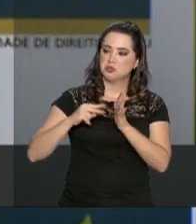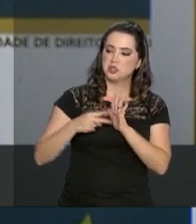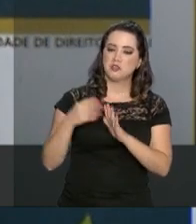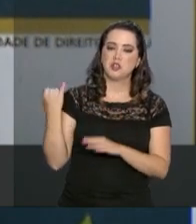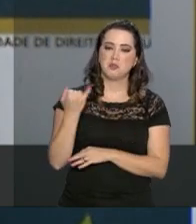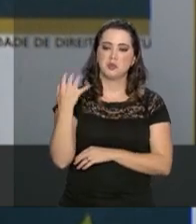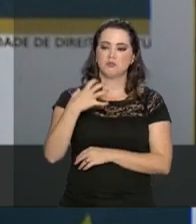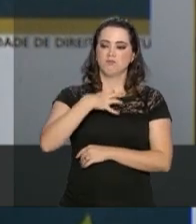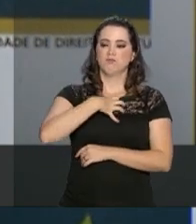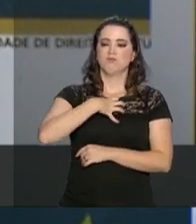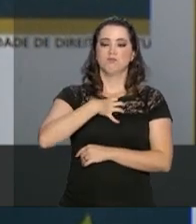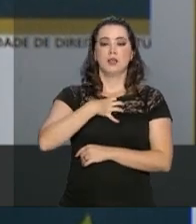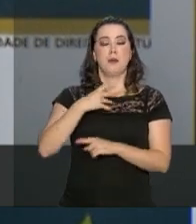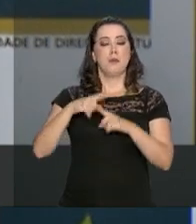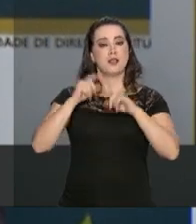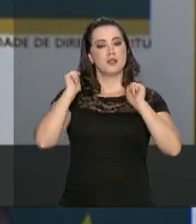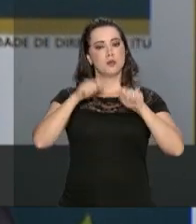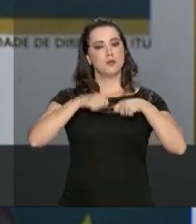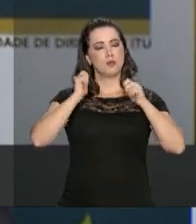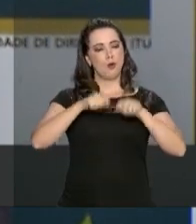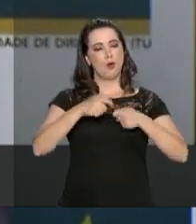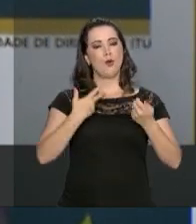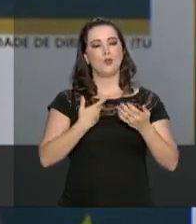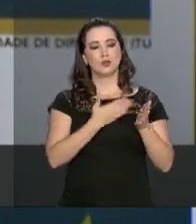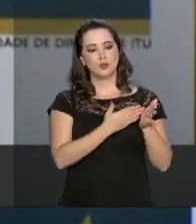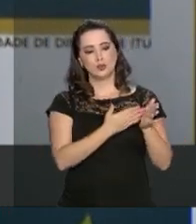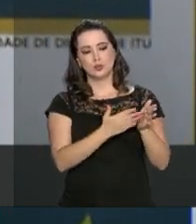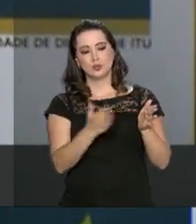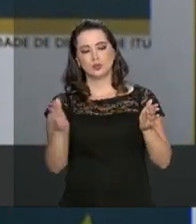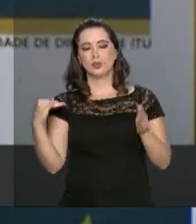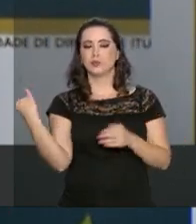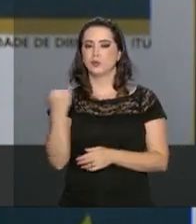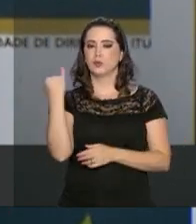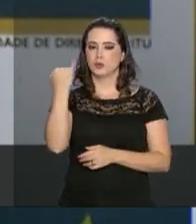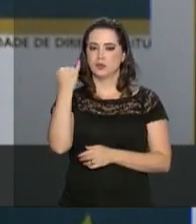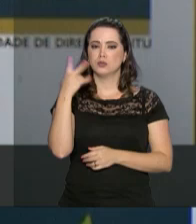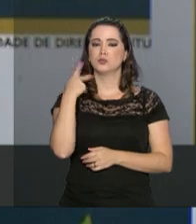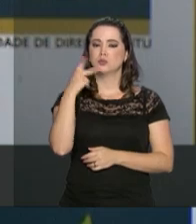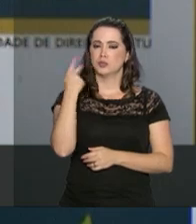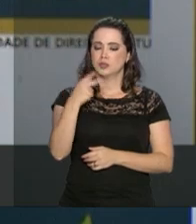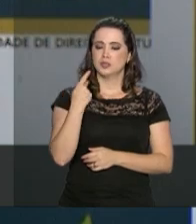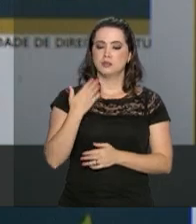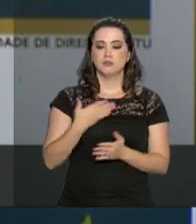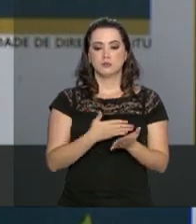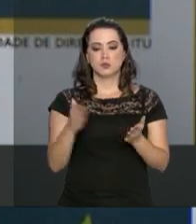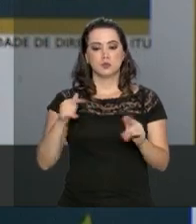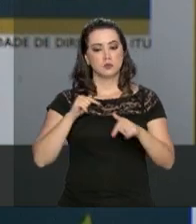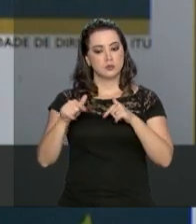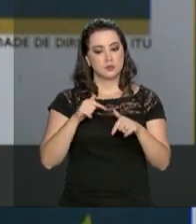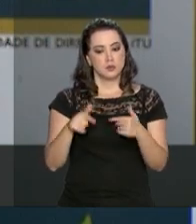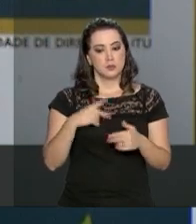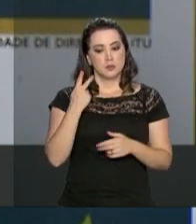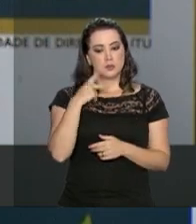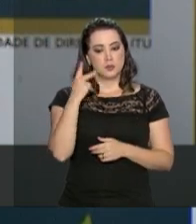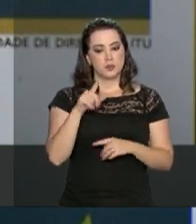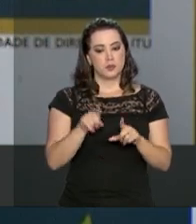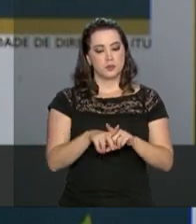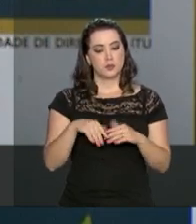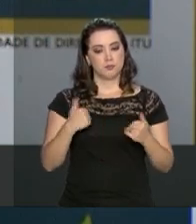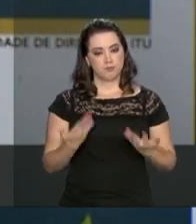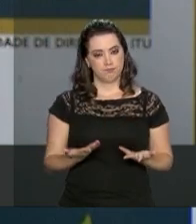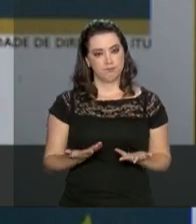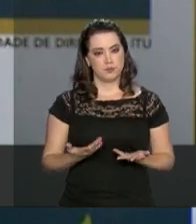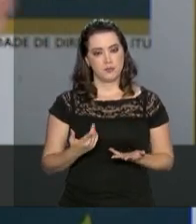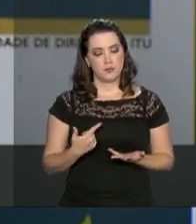significativos, que eu pude fazer uma carreira muito significativa na atividade pública. Não é sem razão